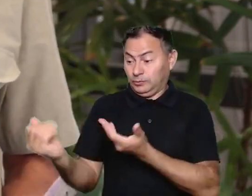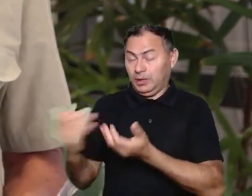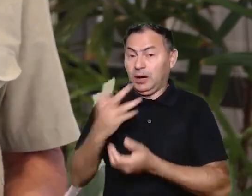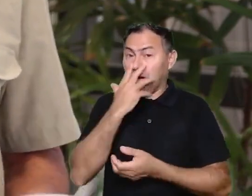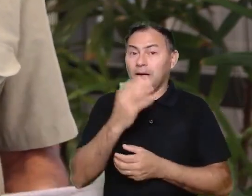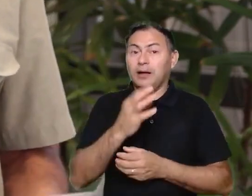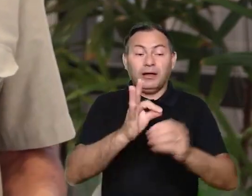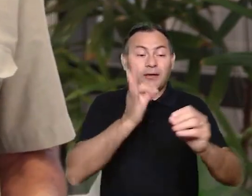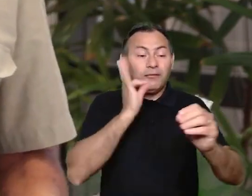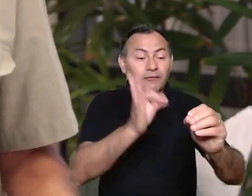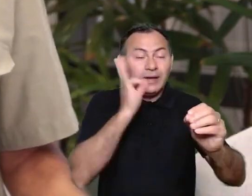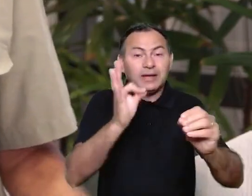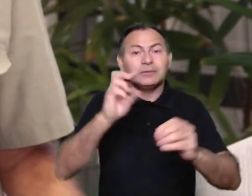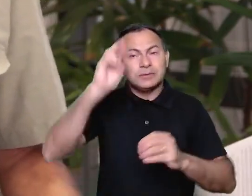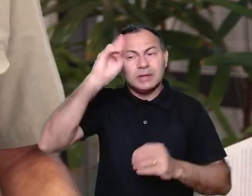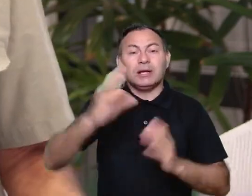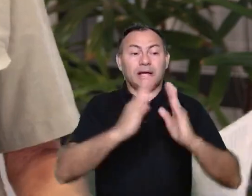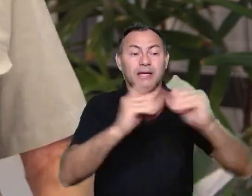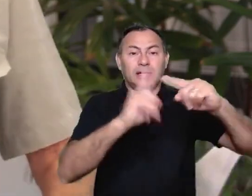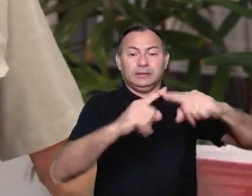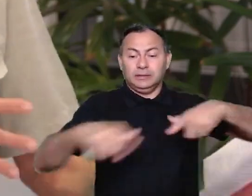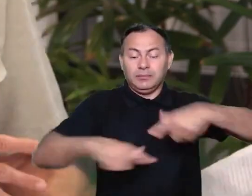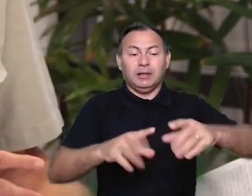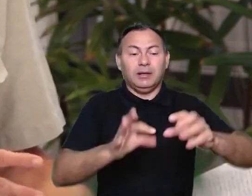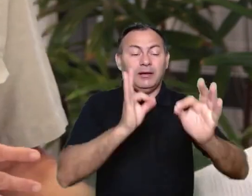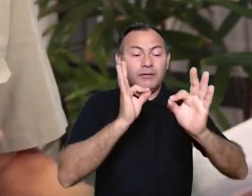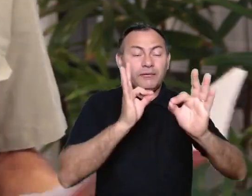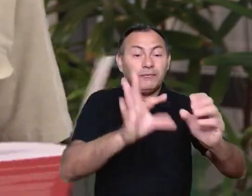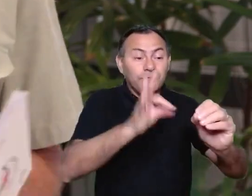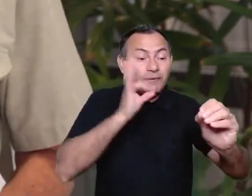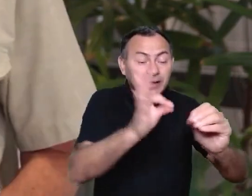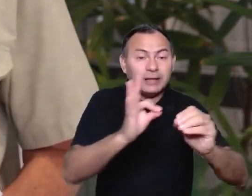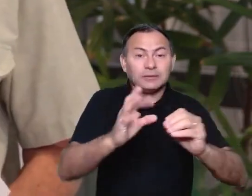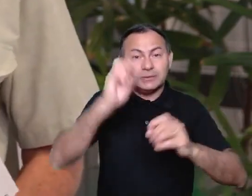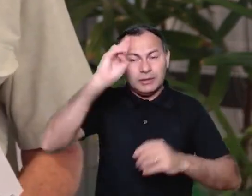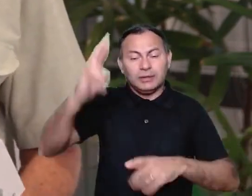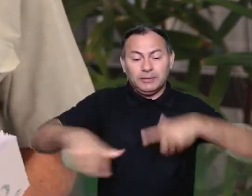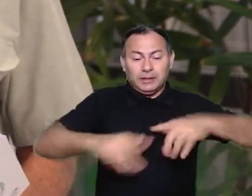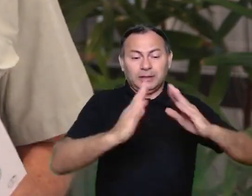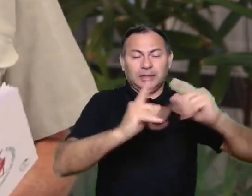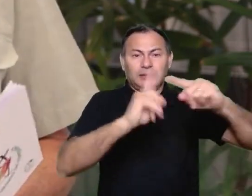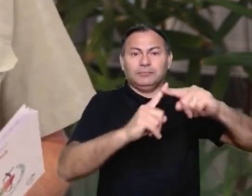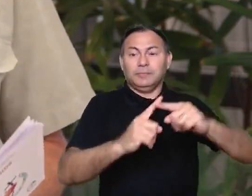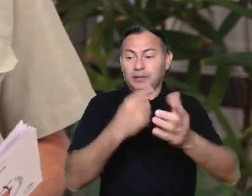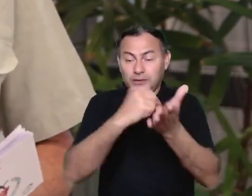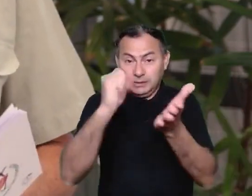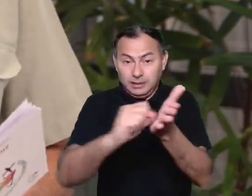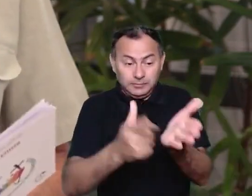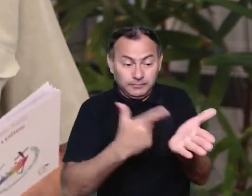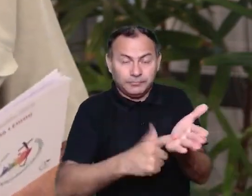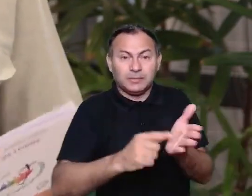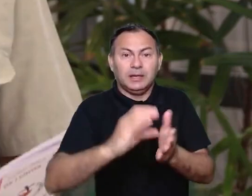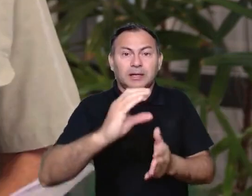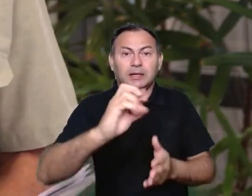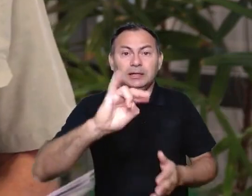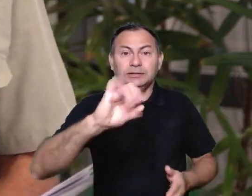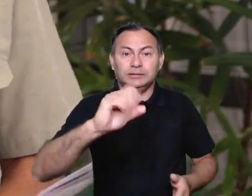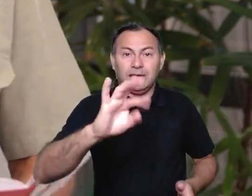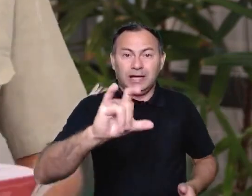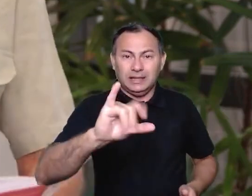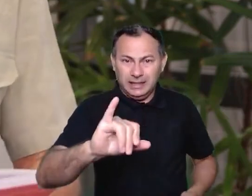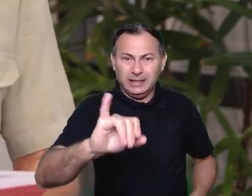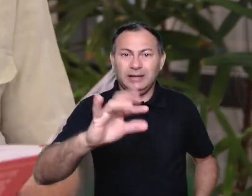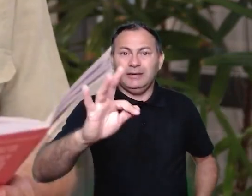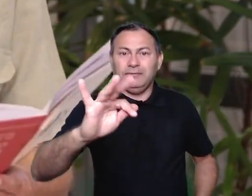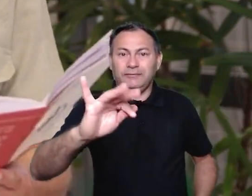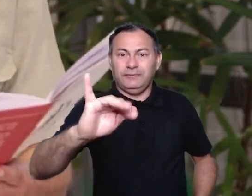juventude, eu achava que vinha do Senhor era a igreja. Trabalhar na vinha do Senhor é trabalhar na igreja. Quando foi publicada a Christi Fidelis